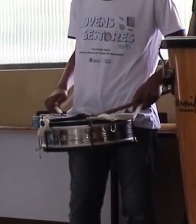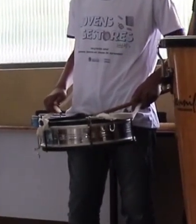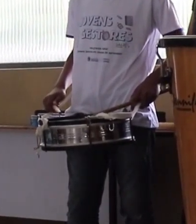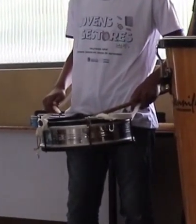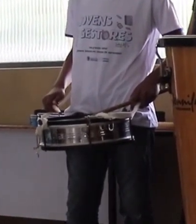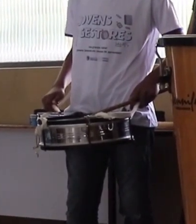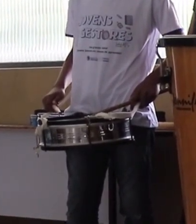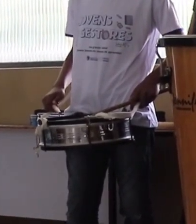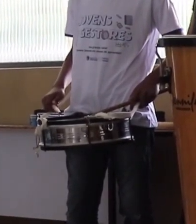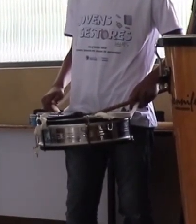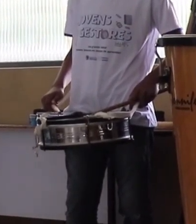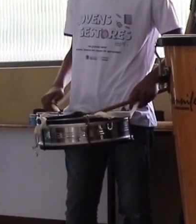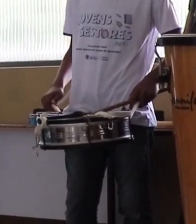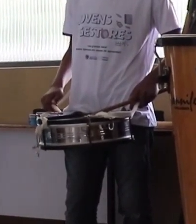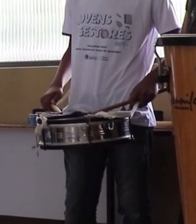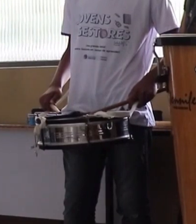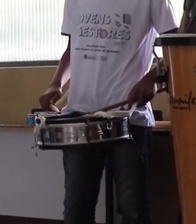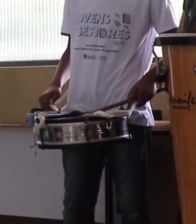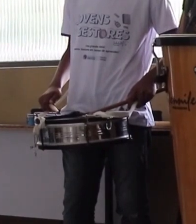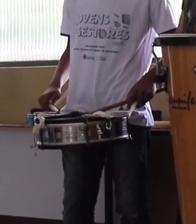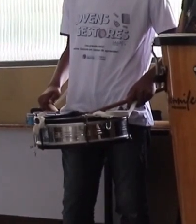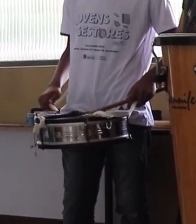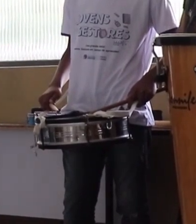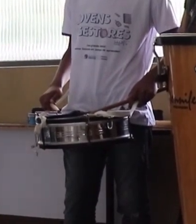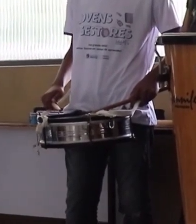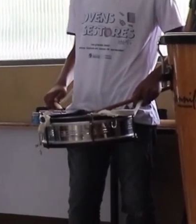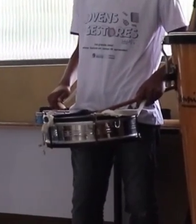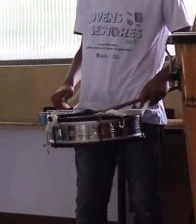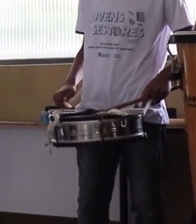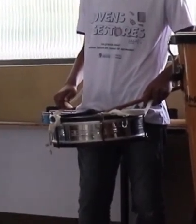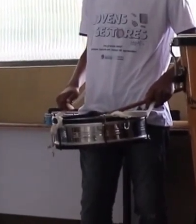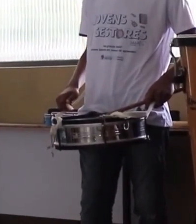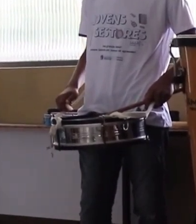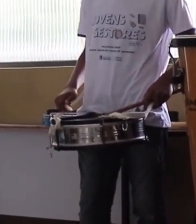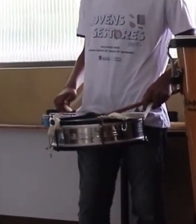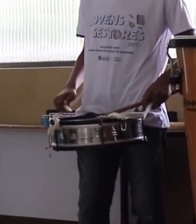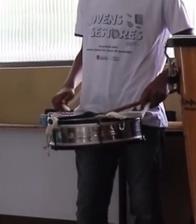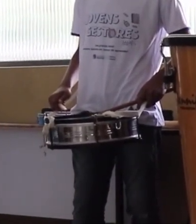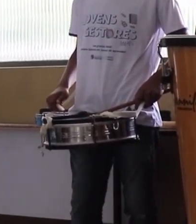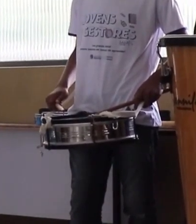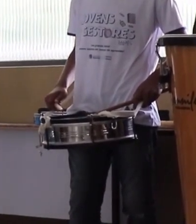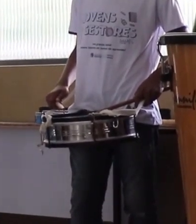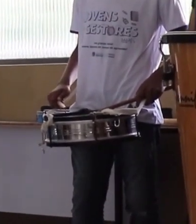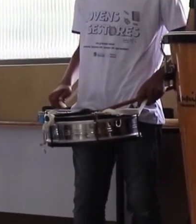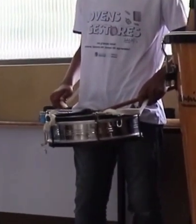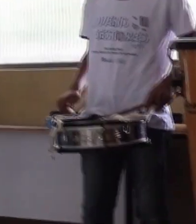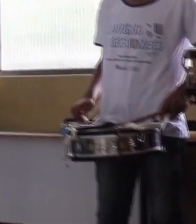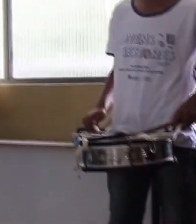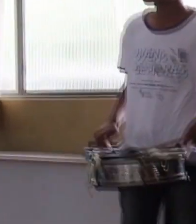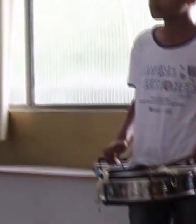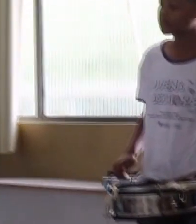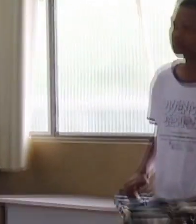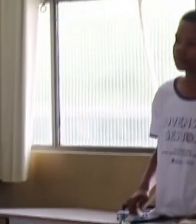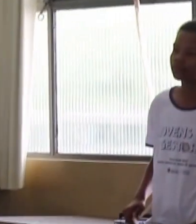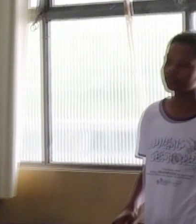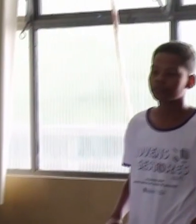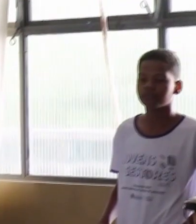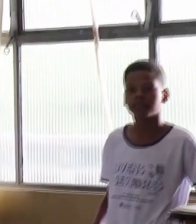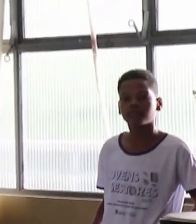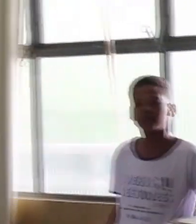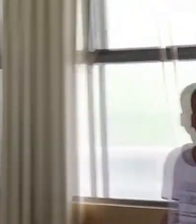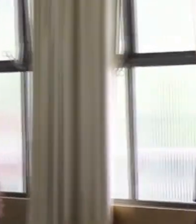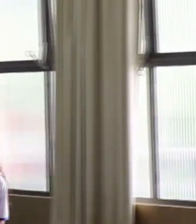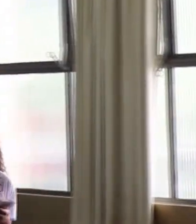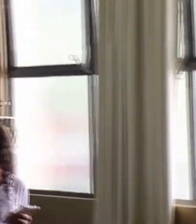tia mas eu duvido o meu coração não quer saber mais o papai no